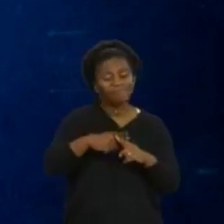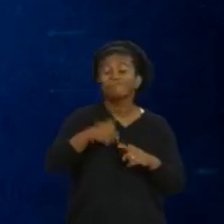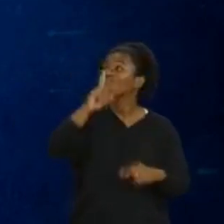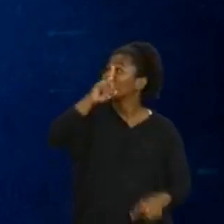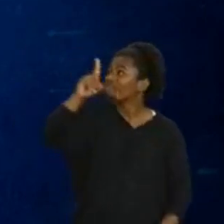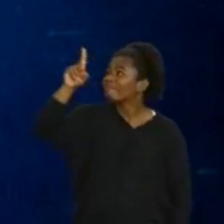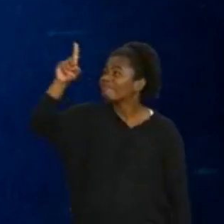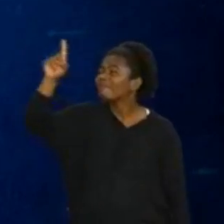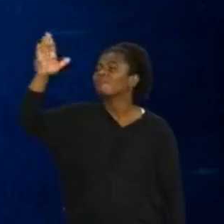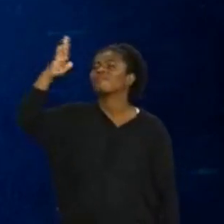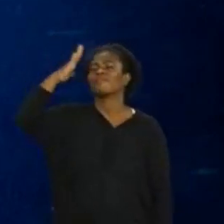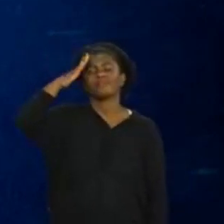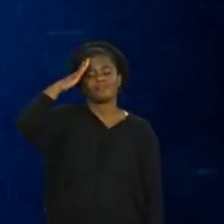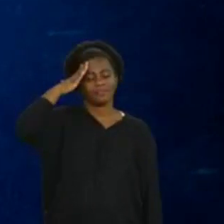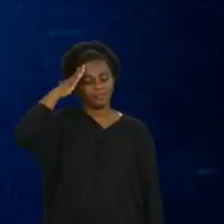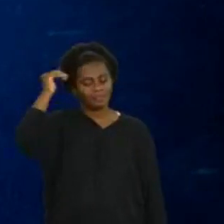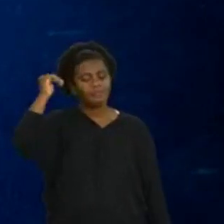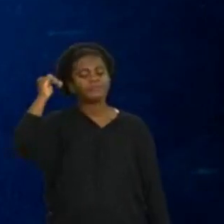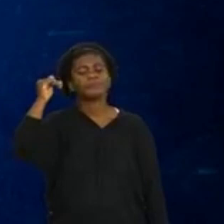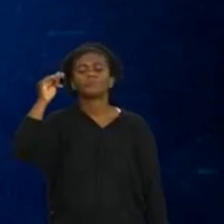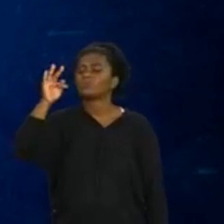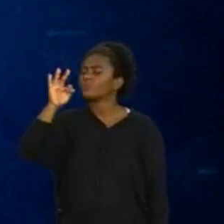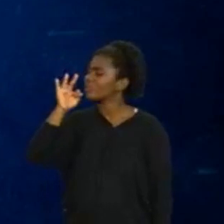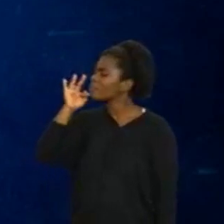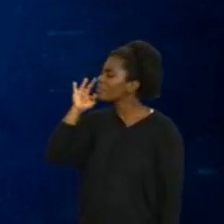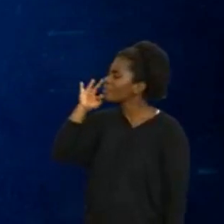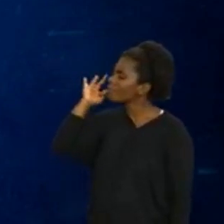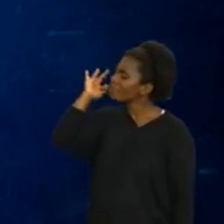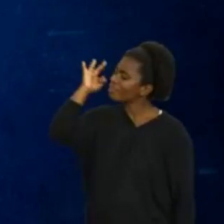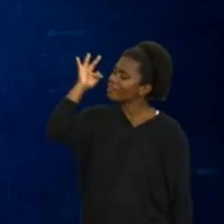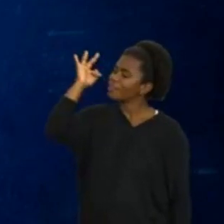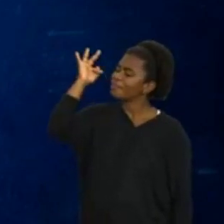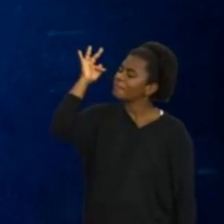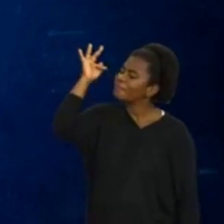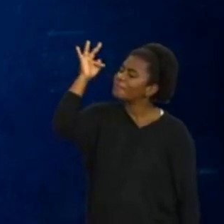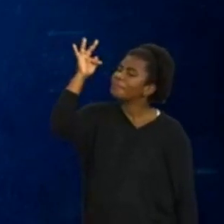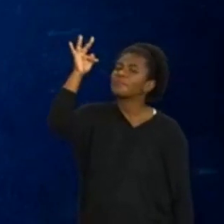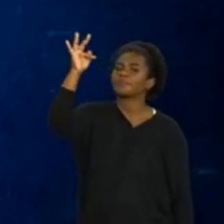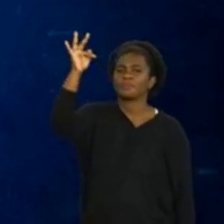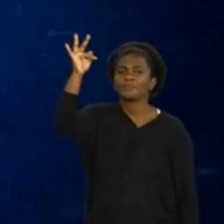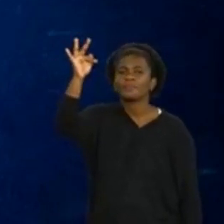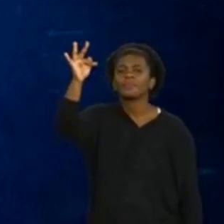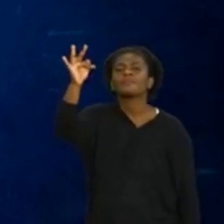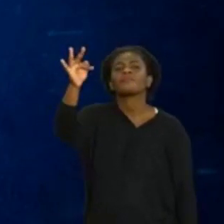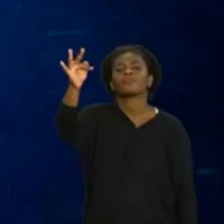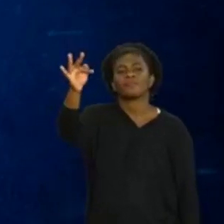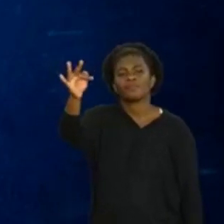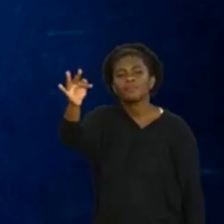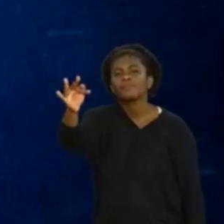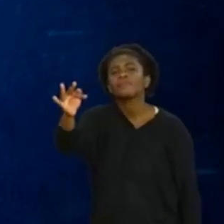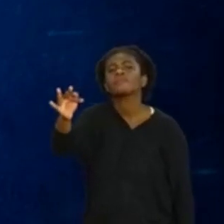Só eu sei. Você não imagina o que Deus tem para você aqui na eternidade?